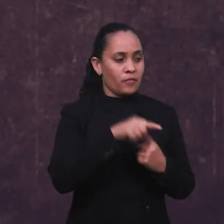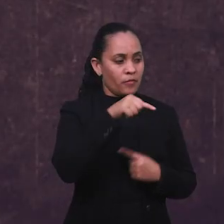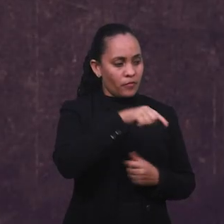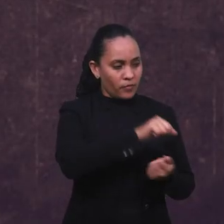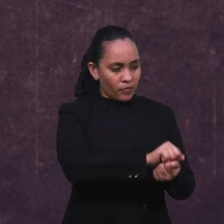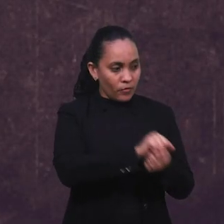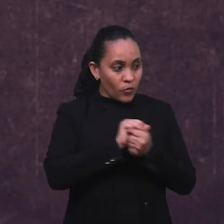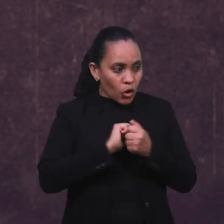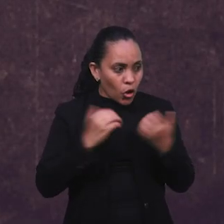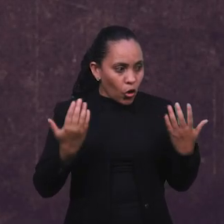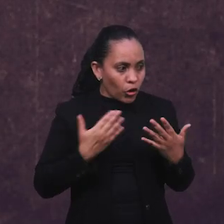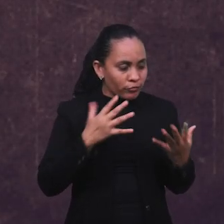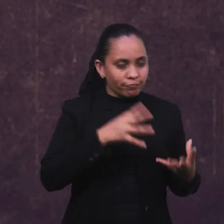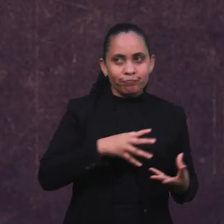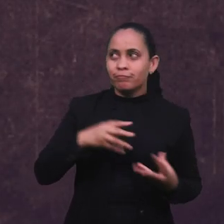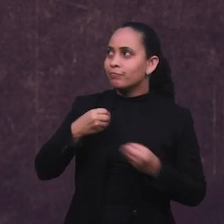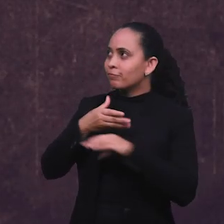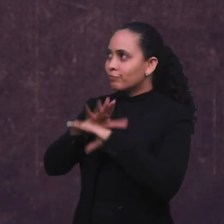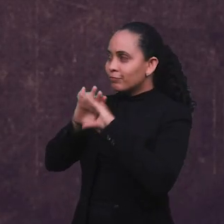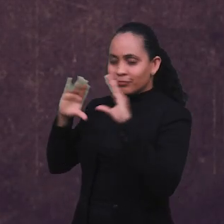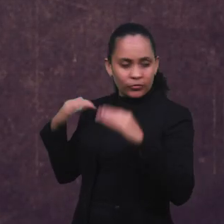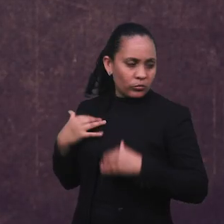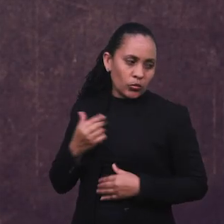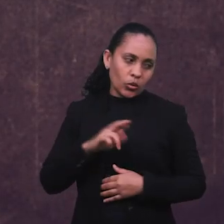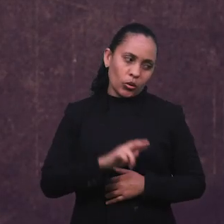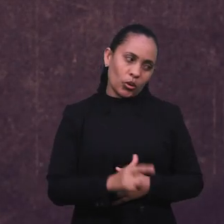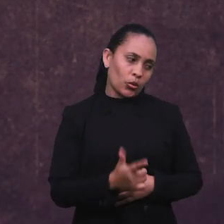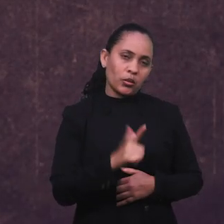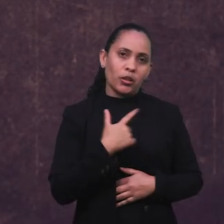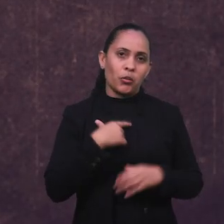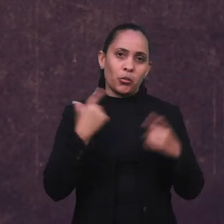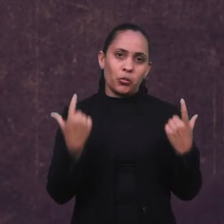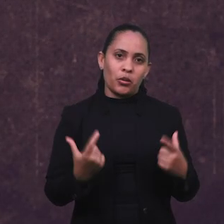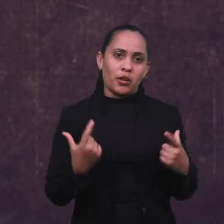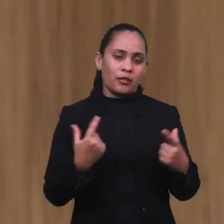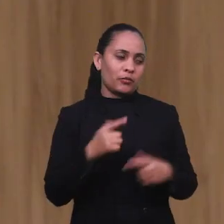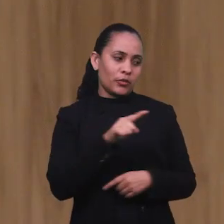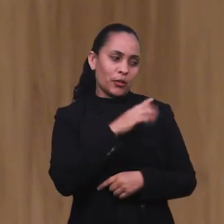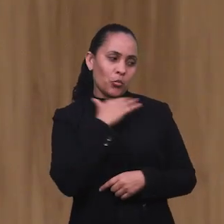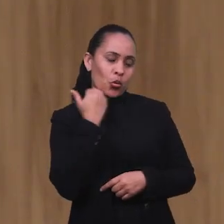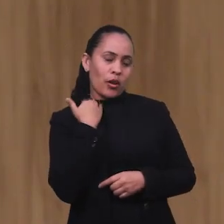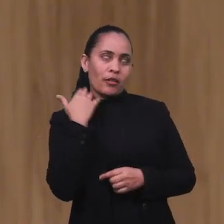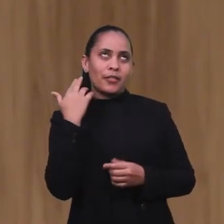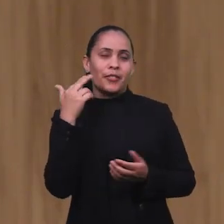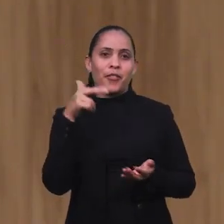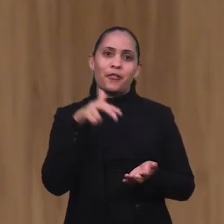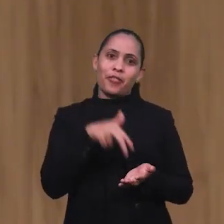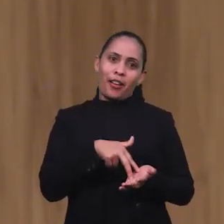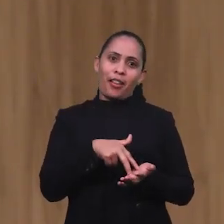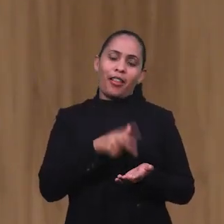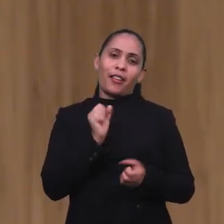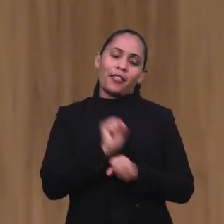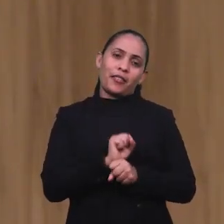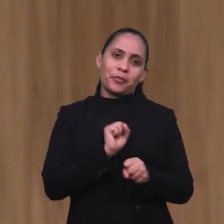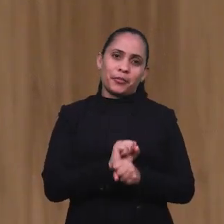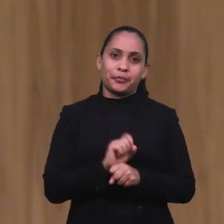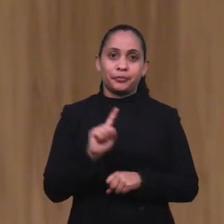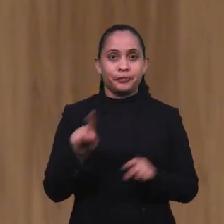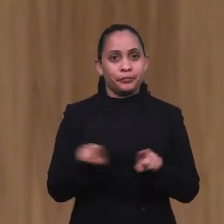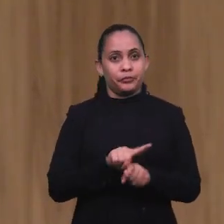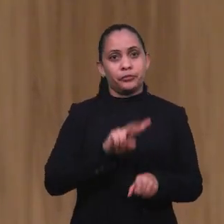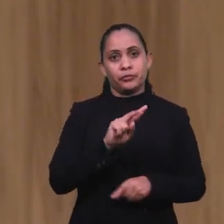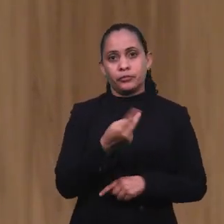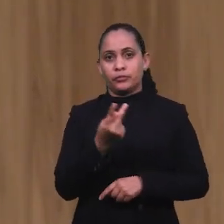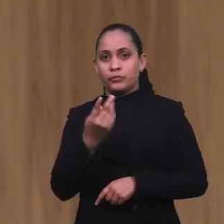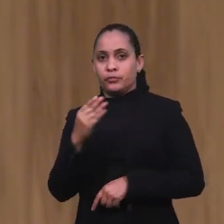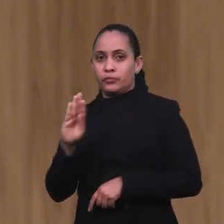hoje estarás comigo no paraíso. Não tem purgatório, não existe em lugar nenhum, nunca Jesus mencionou isso. E diz também